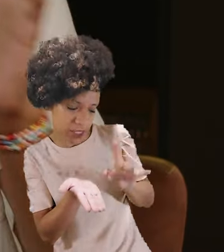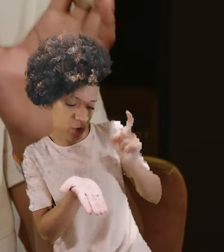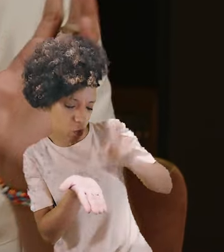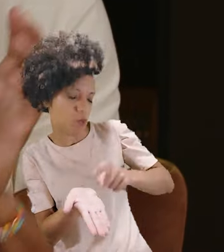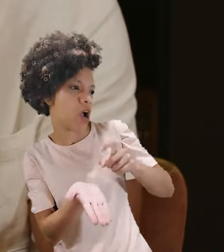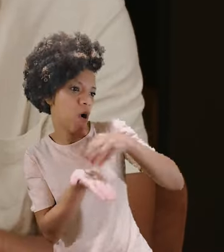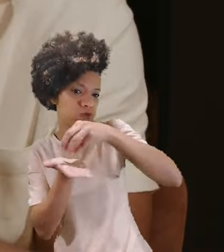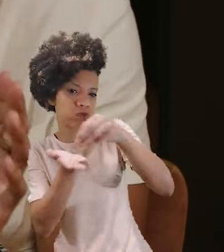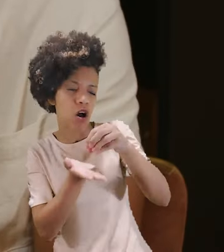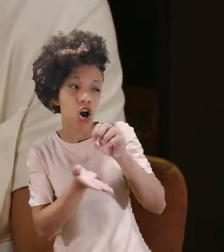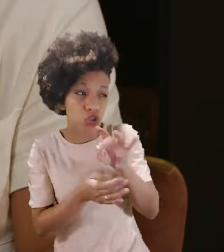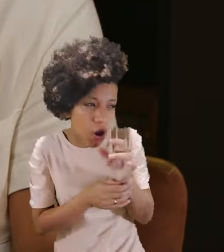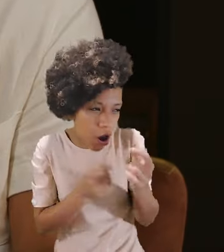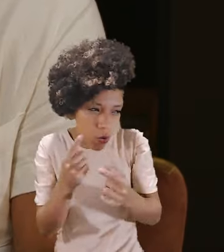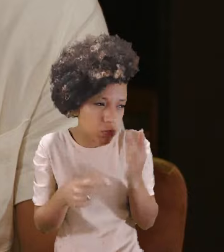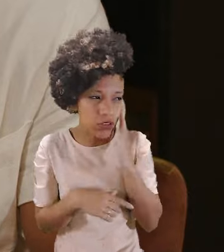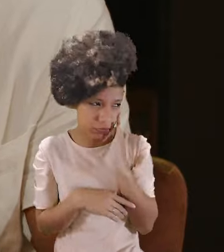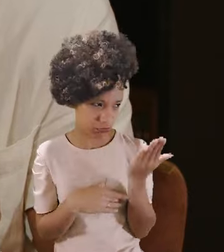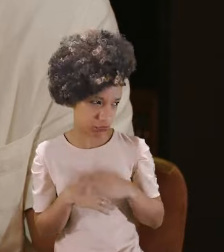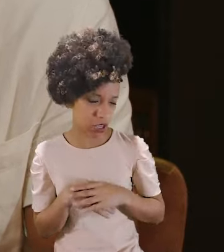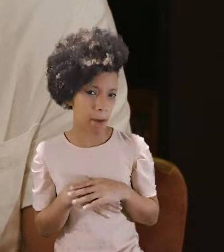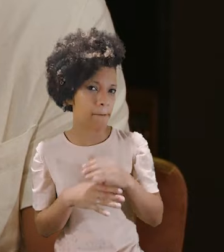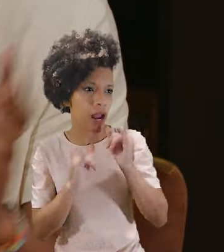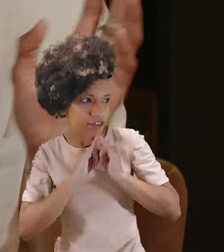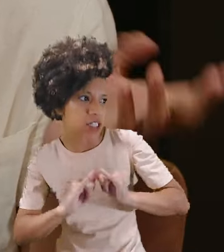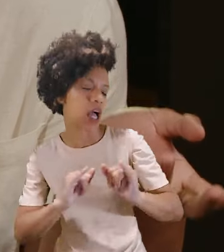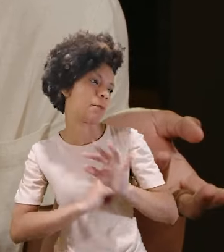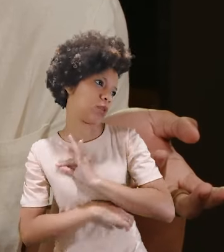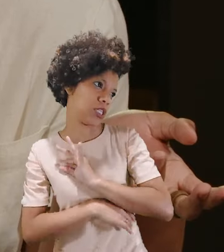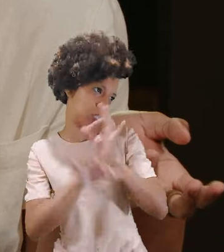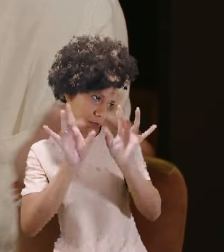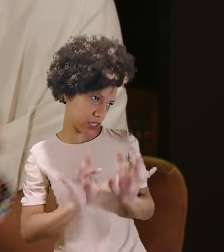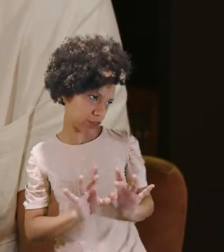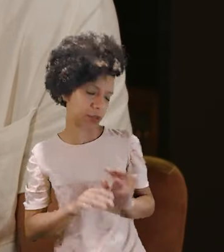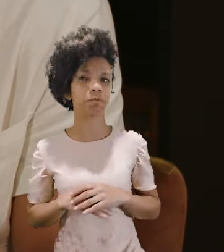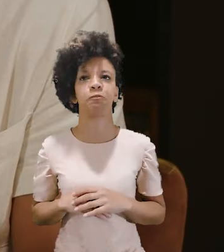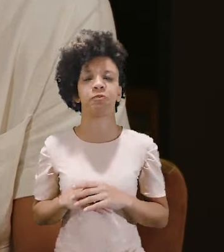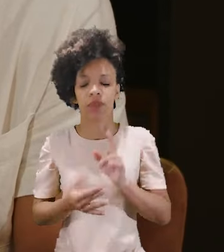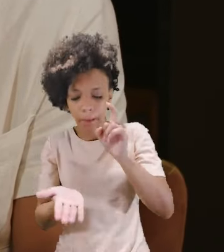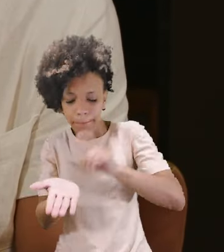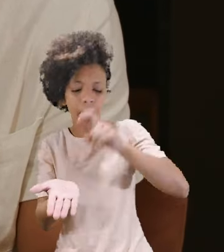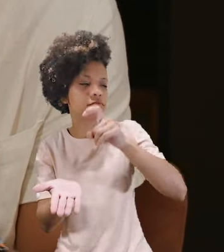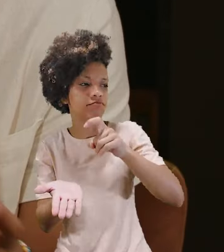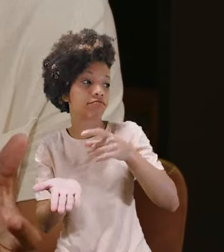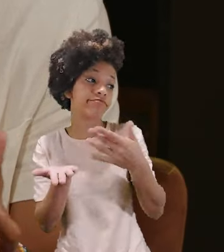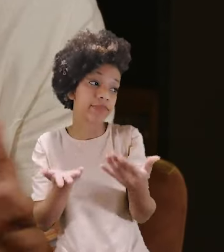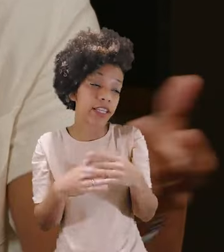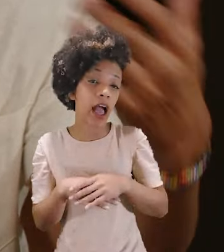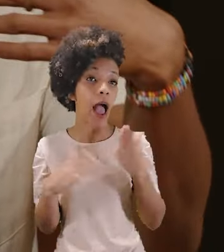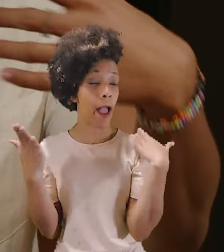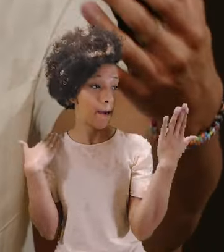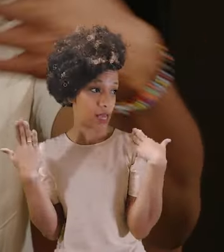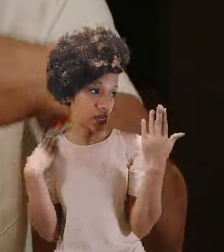é o conto de Andersen que somos você sabe que é para acionar tipo uma sacou tá então se aperta o botão lá e